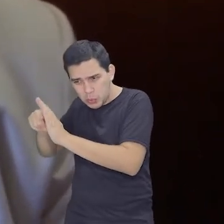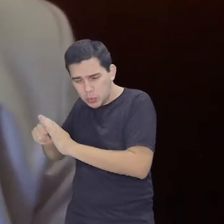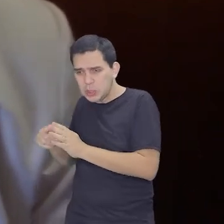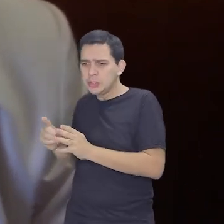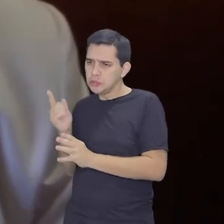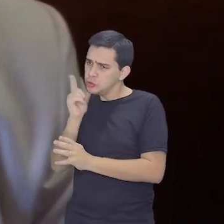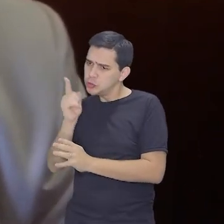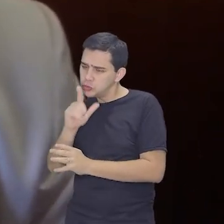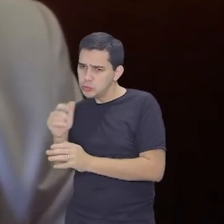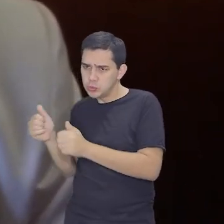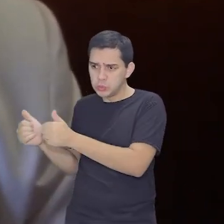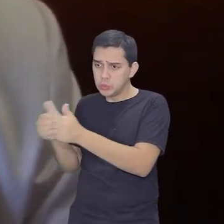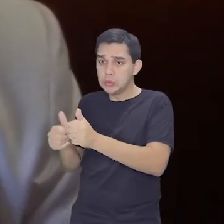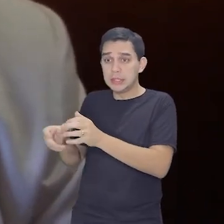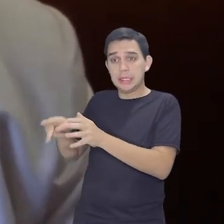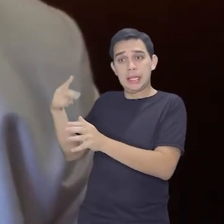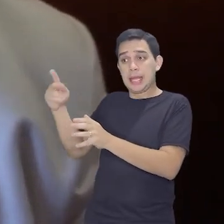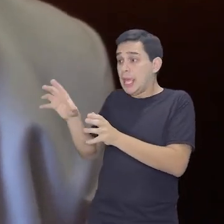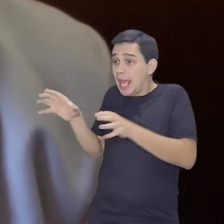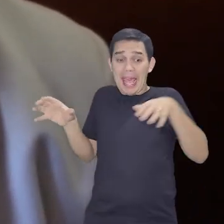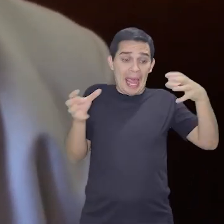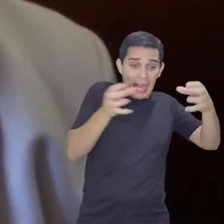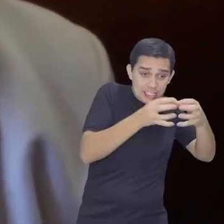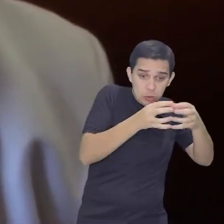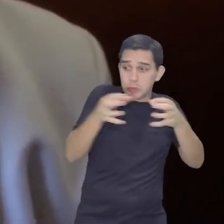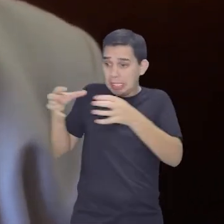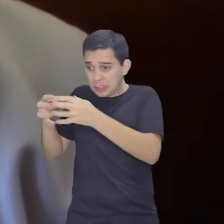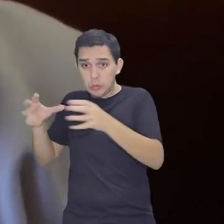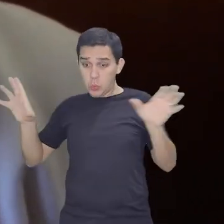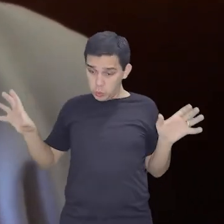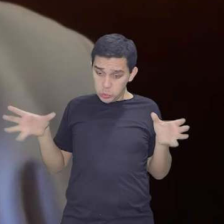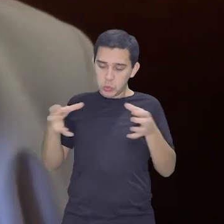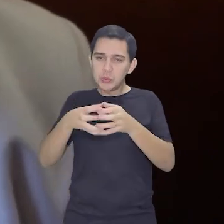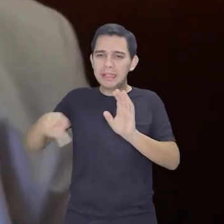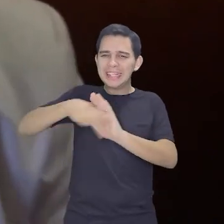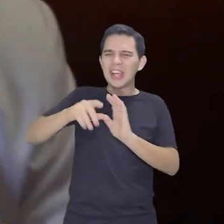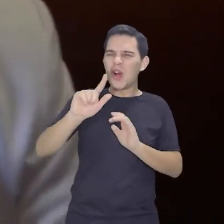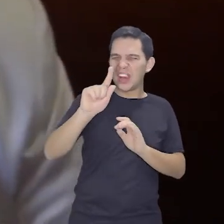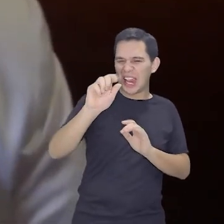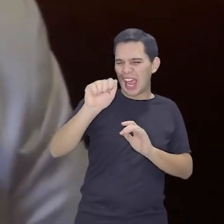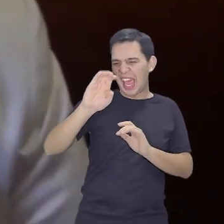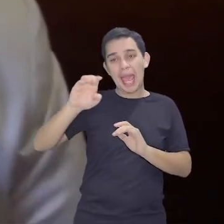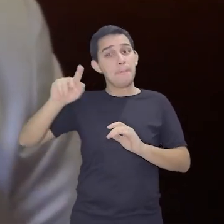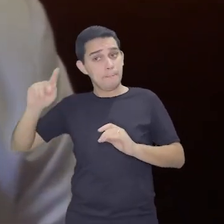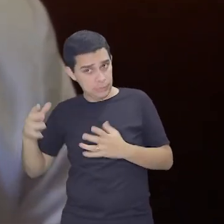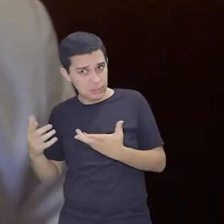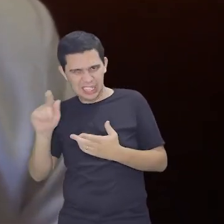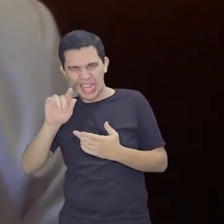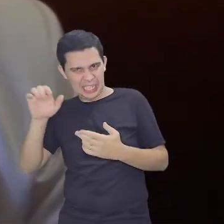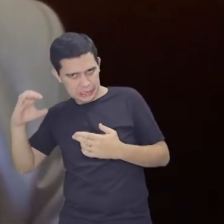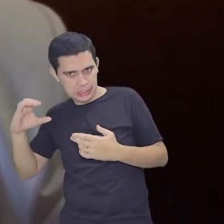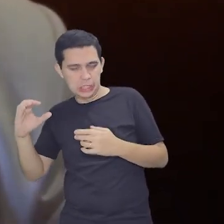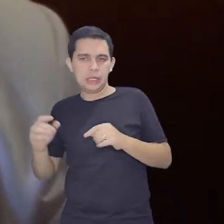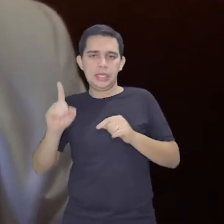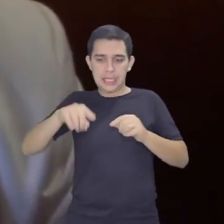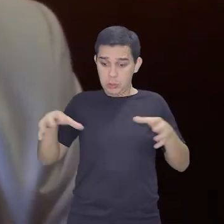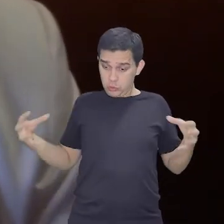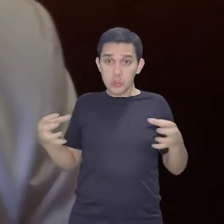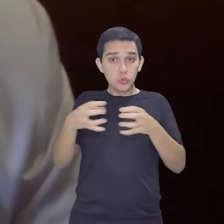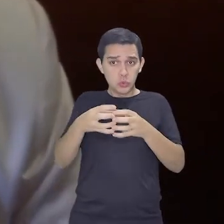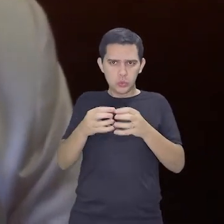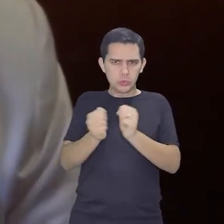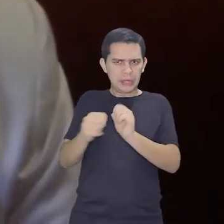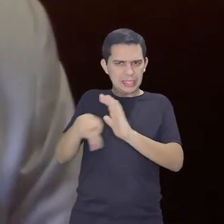essas investigações estavam reunidas no Grupo de Atuação Especializada, no GAESP. Quando houve toda a reformulação